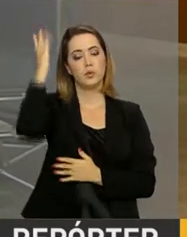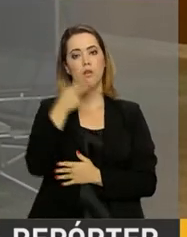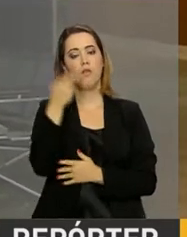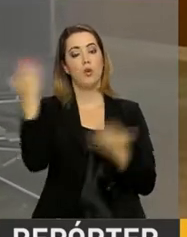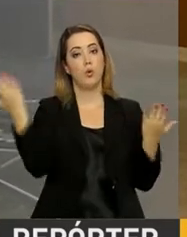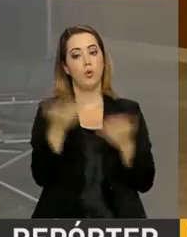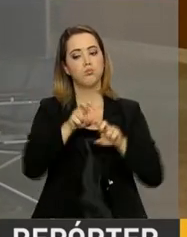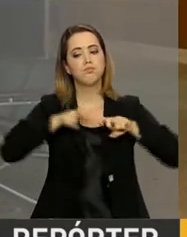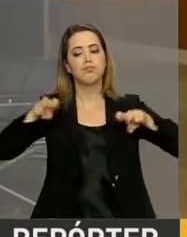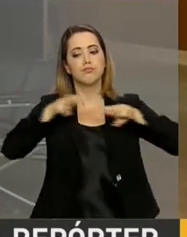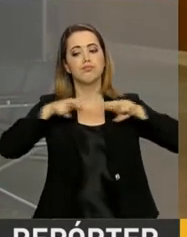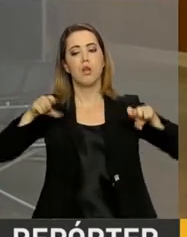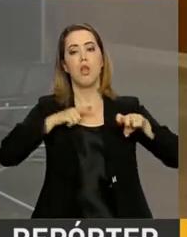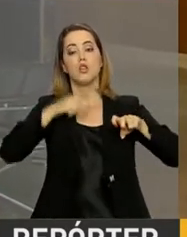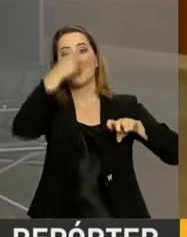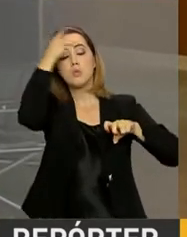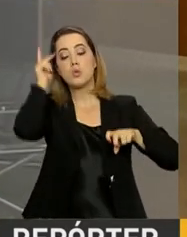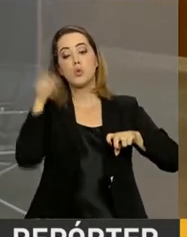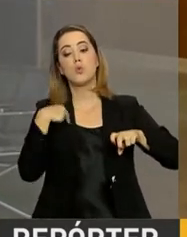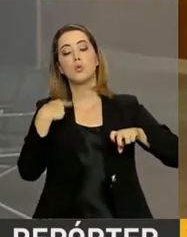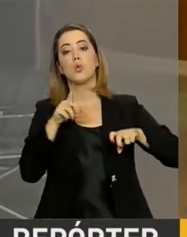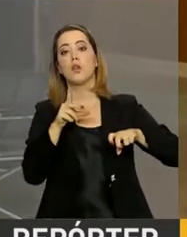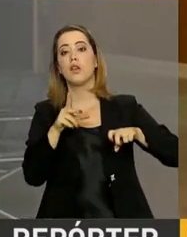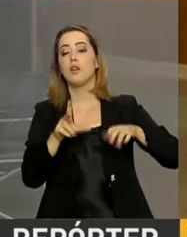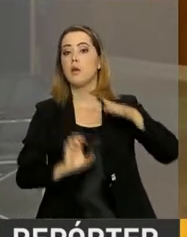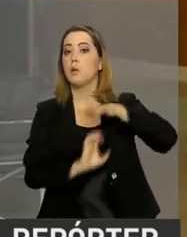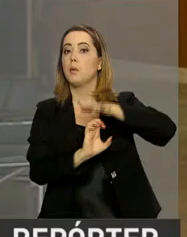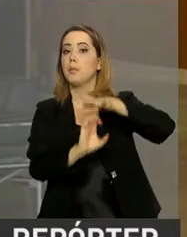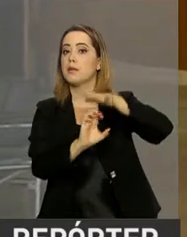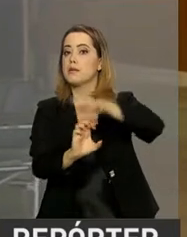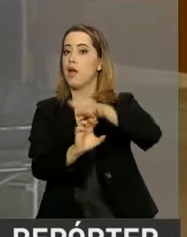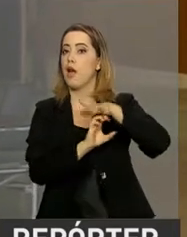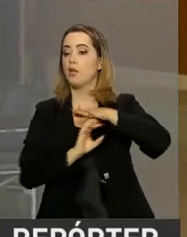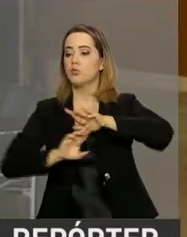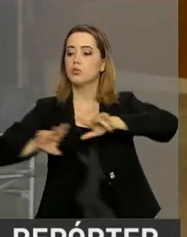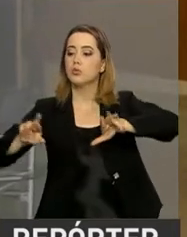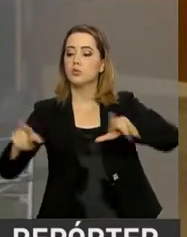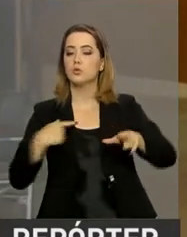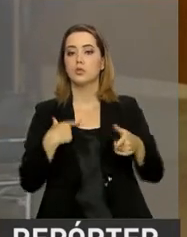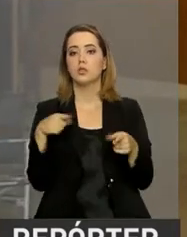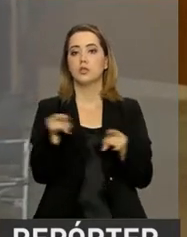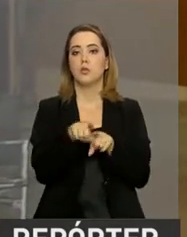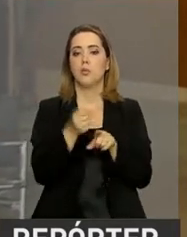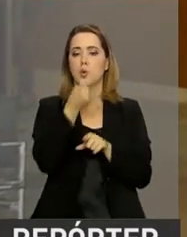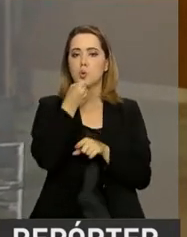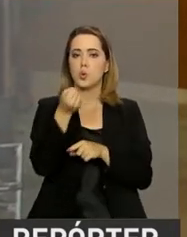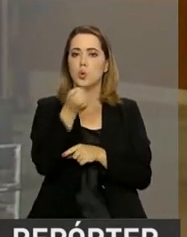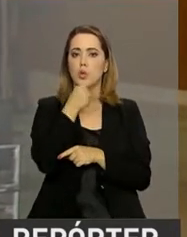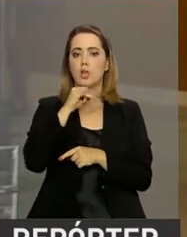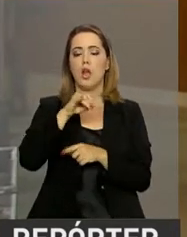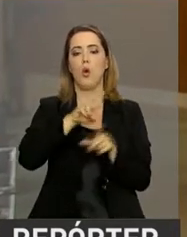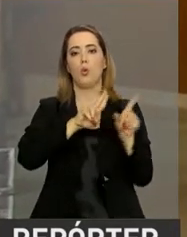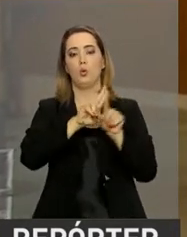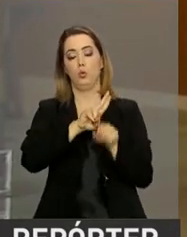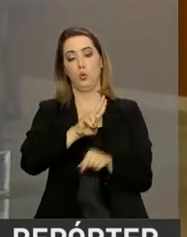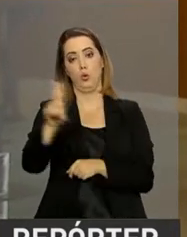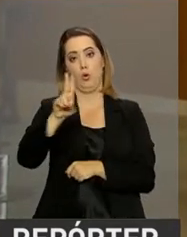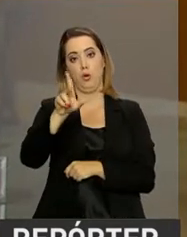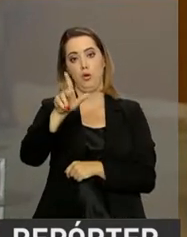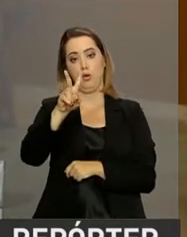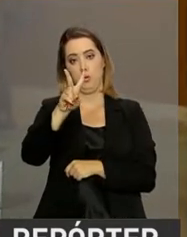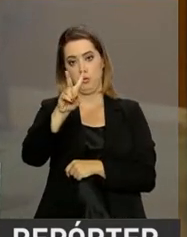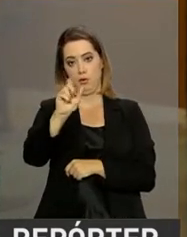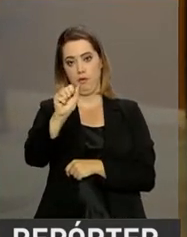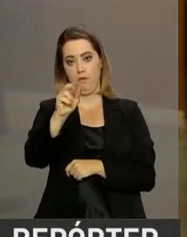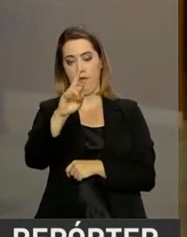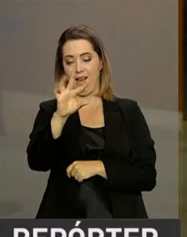uma plateia de empresários em um seminário promovido pelo jornal Valor Econômico e pela Confederação Nacional da Indústria. Temer